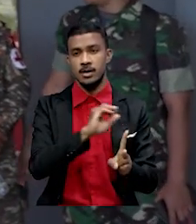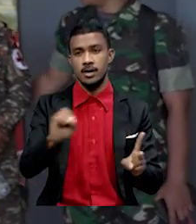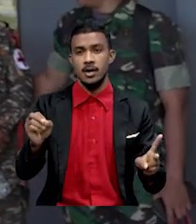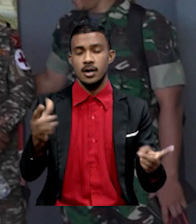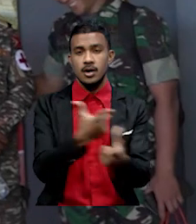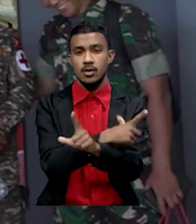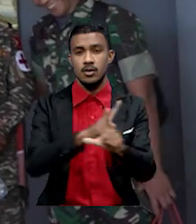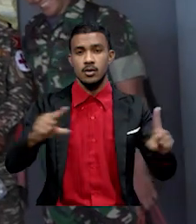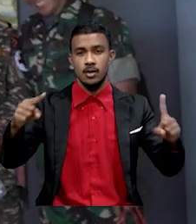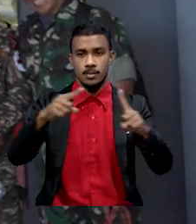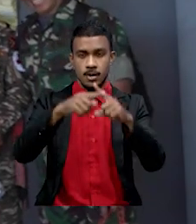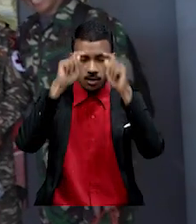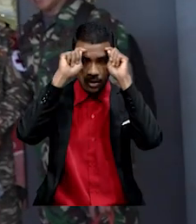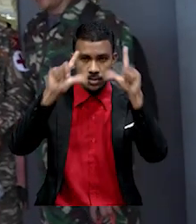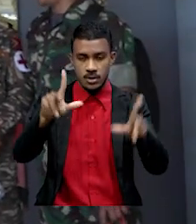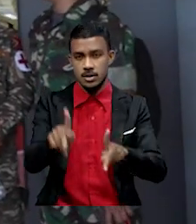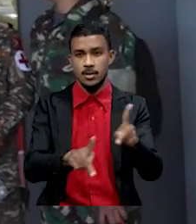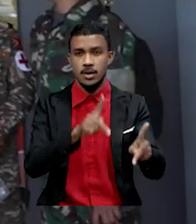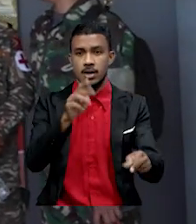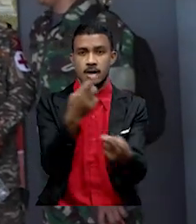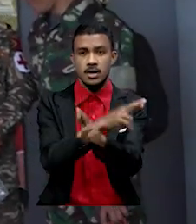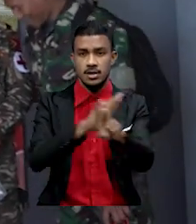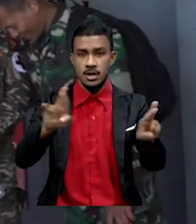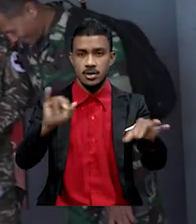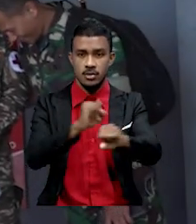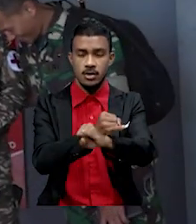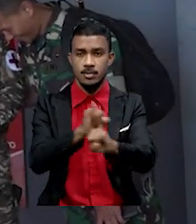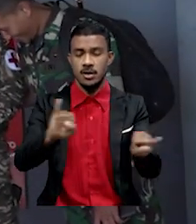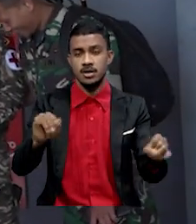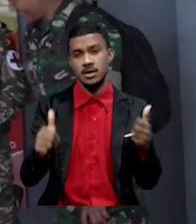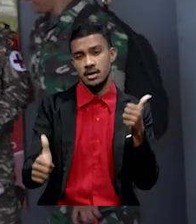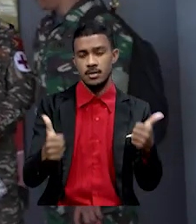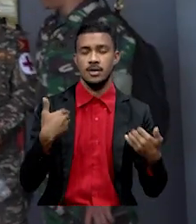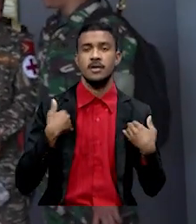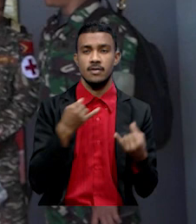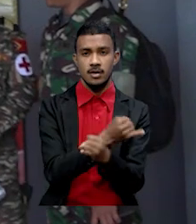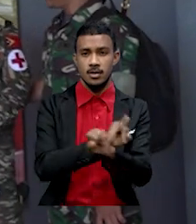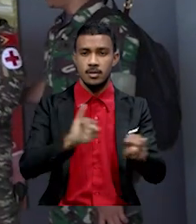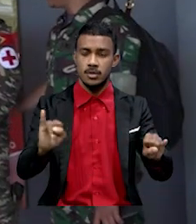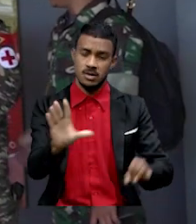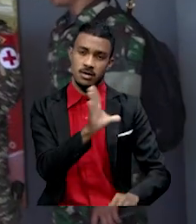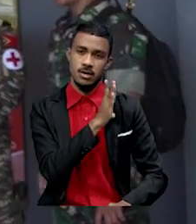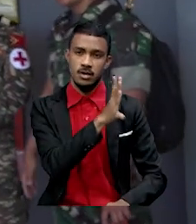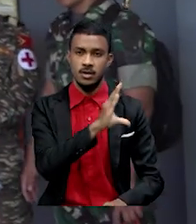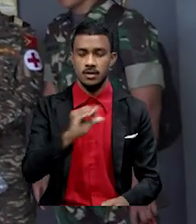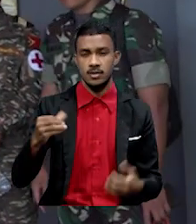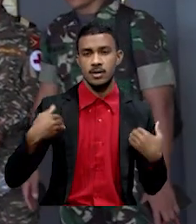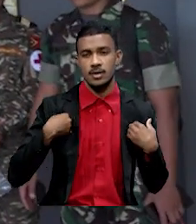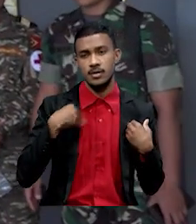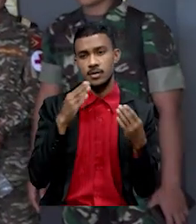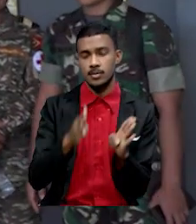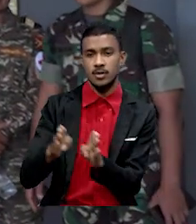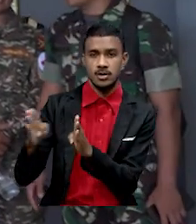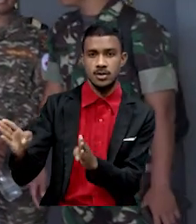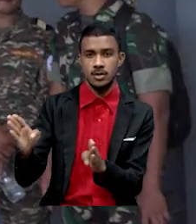do povo timorense para a restauração da independência. Depois de que a independência foi garantida e ainda no processo de